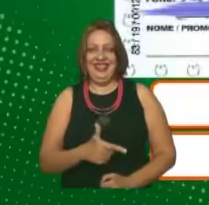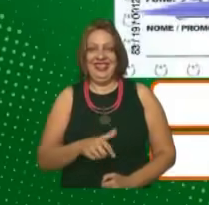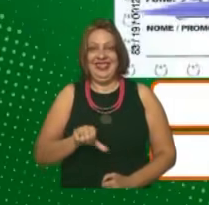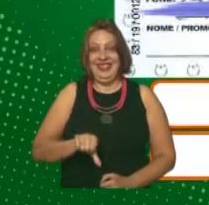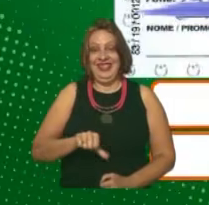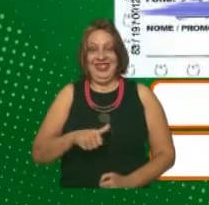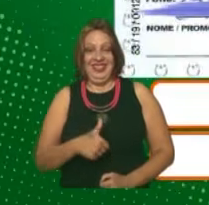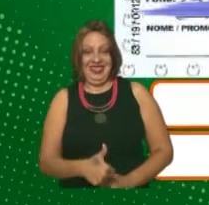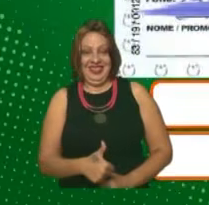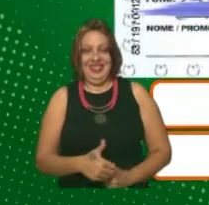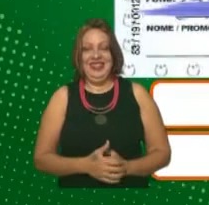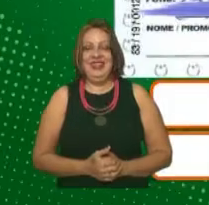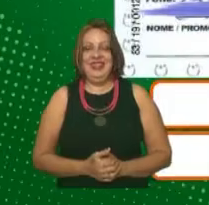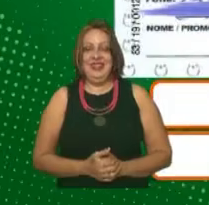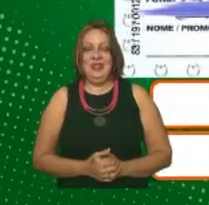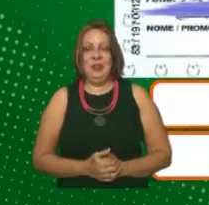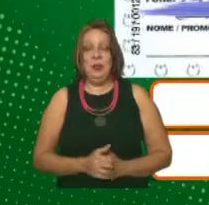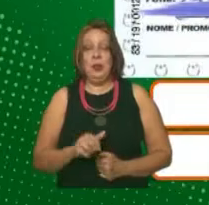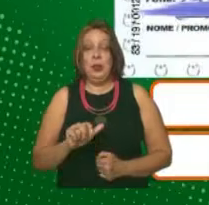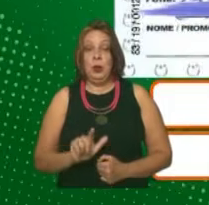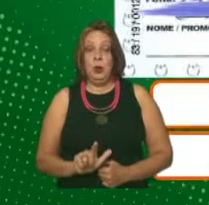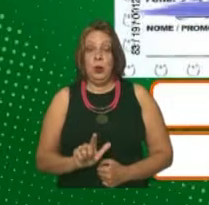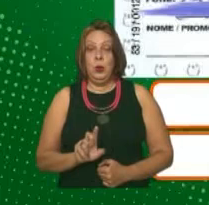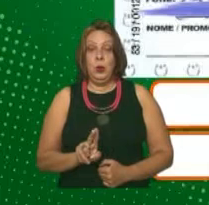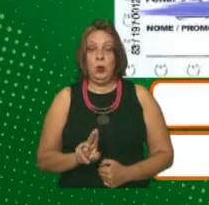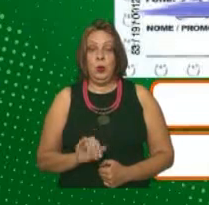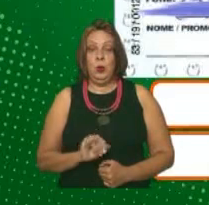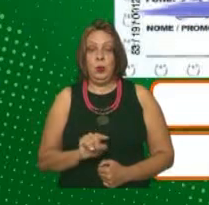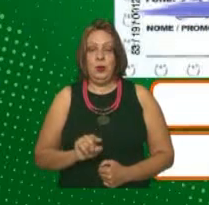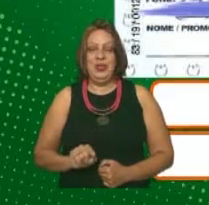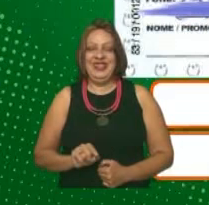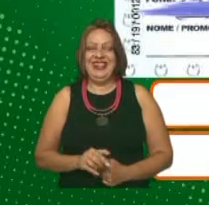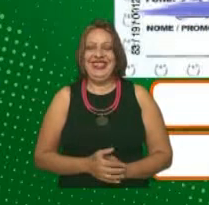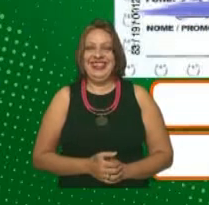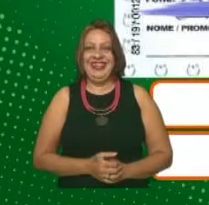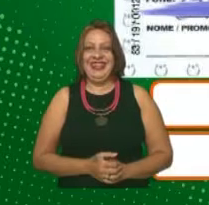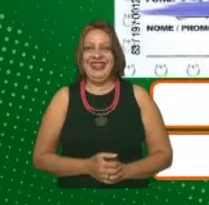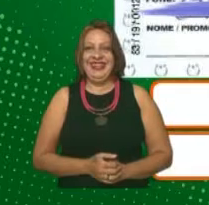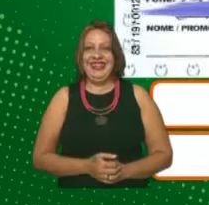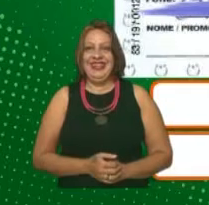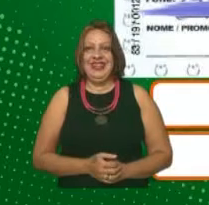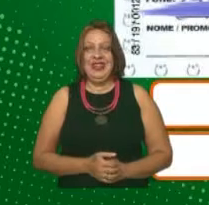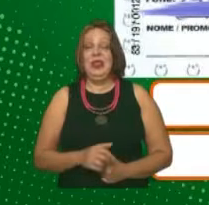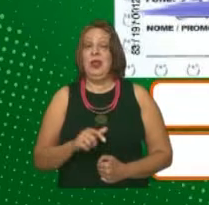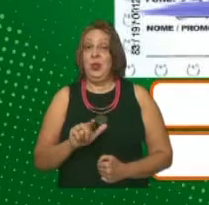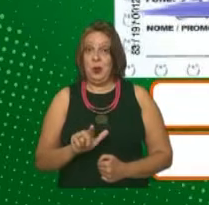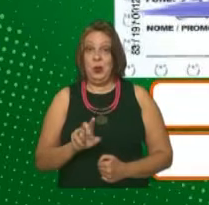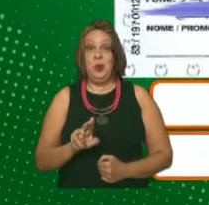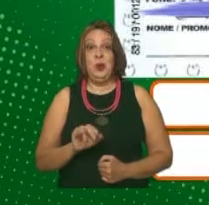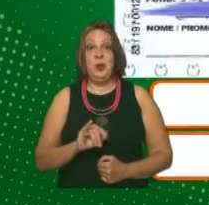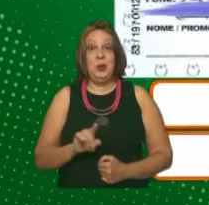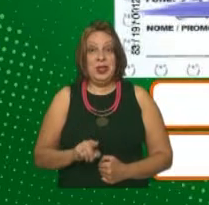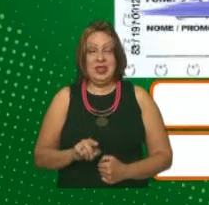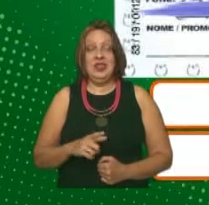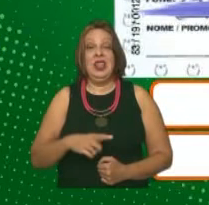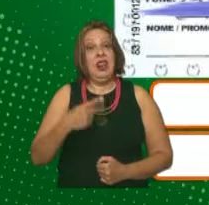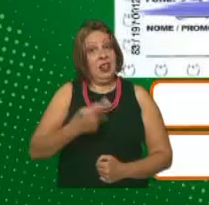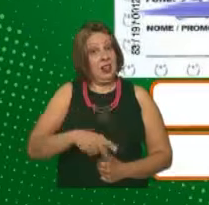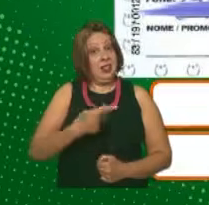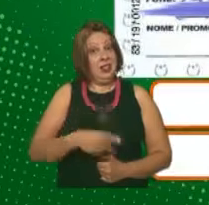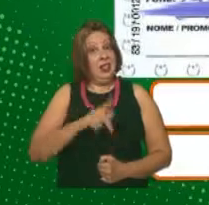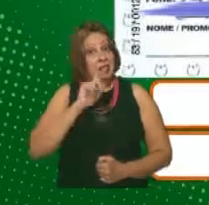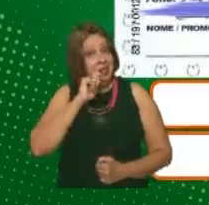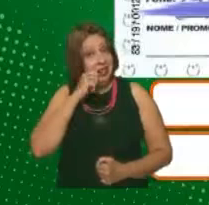091291, numeração aí pertencente ao Luiz Carlos da Silva. Luiz Carlos do BA, é o popular Luiz Carlos do BA aqui do bairro América em